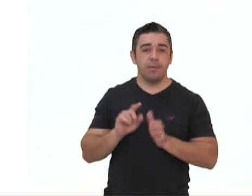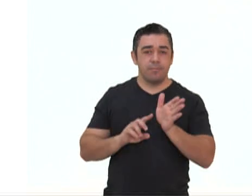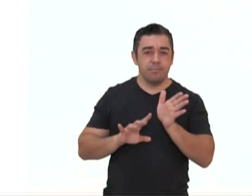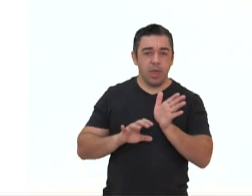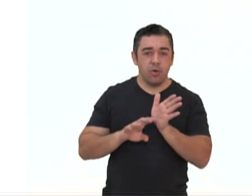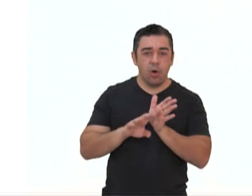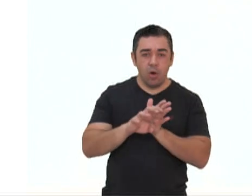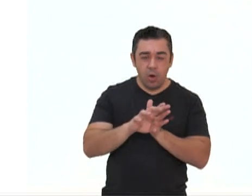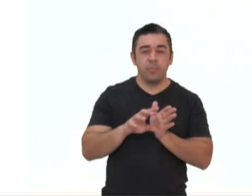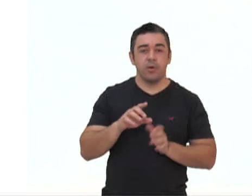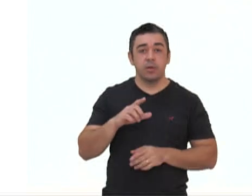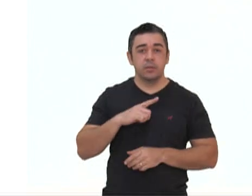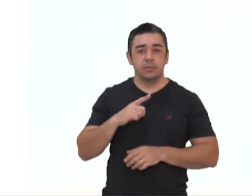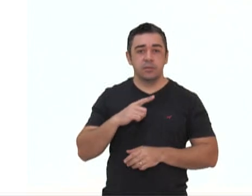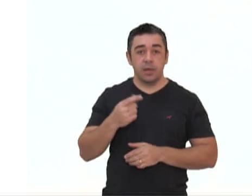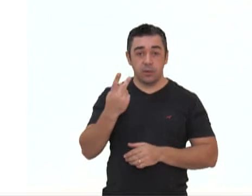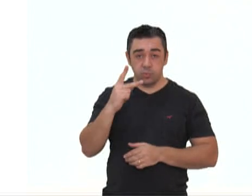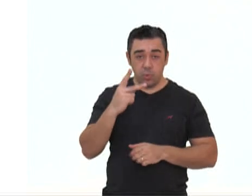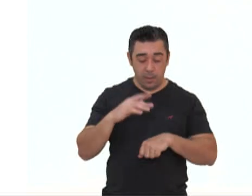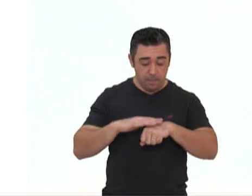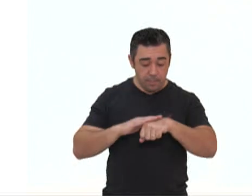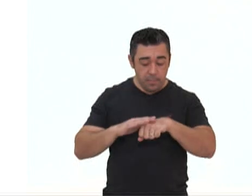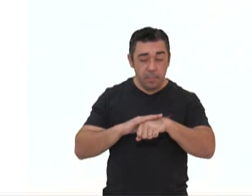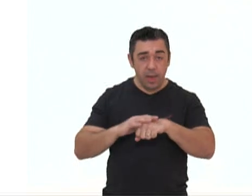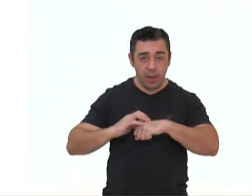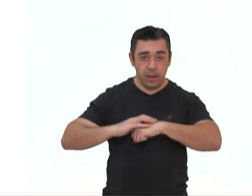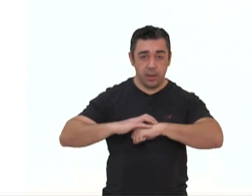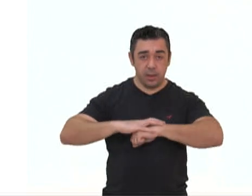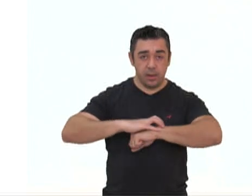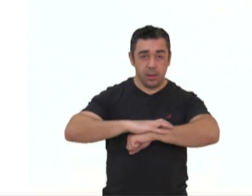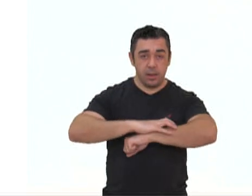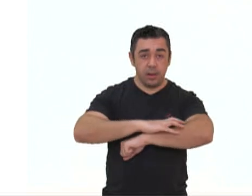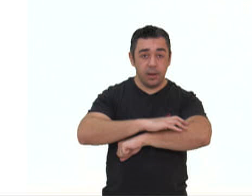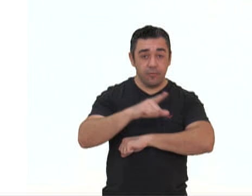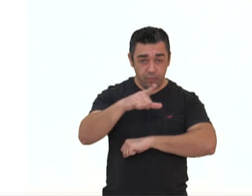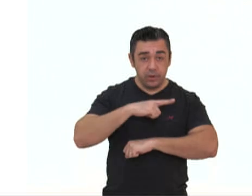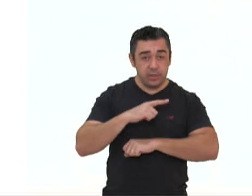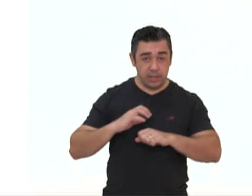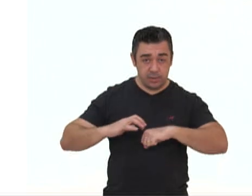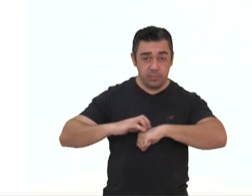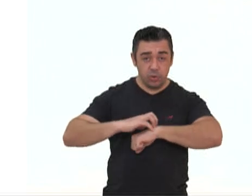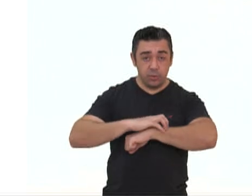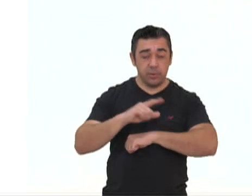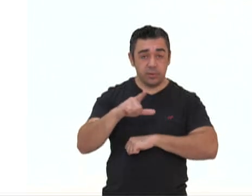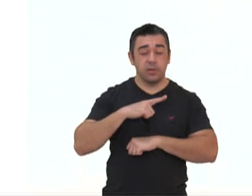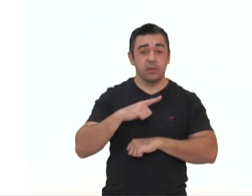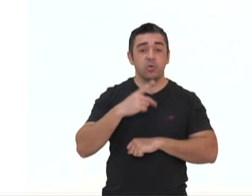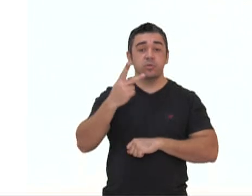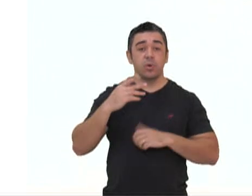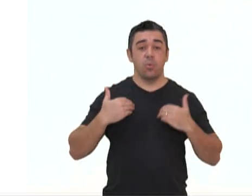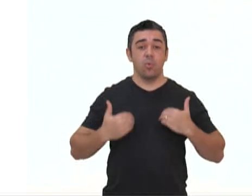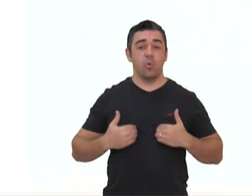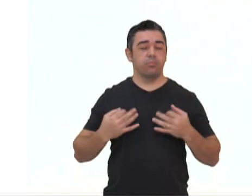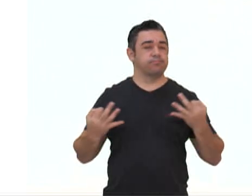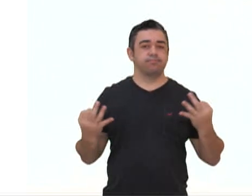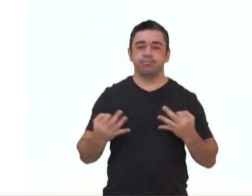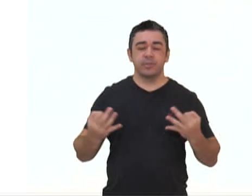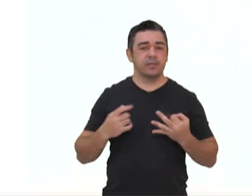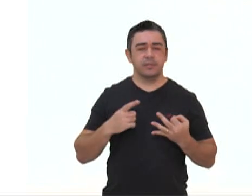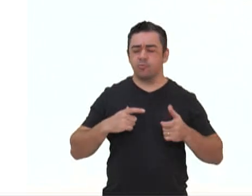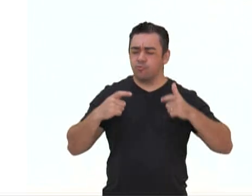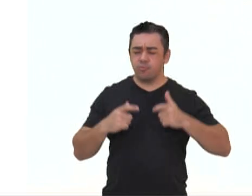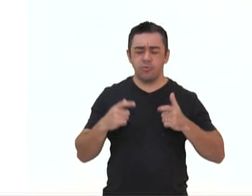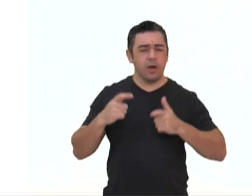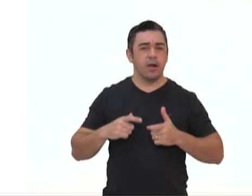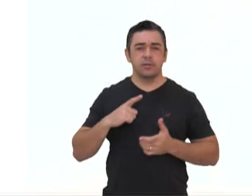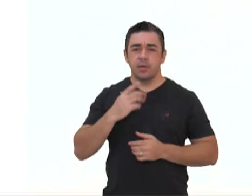mais micro-organismos pastando pela sua pele do que gente vivendo no planeta. Para eles, seu corpo é um paraíso, um oásis onde água